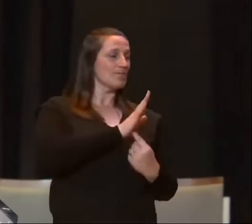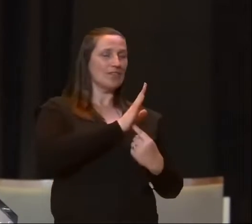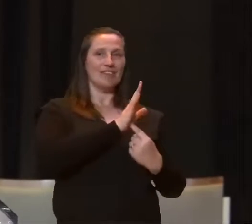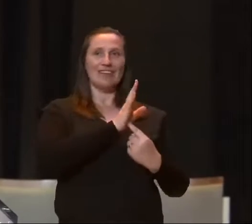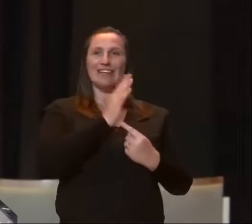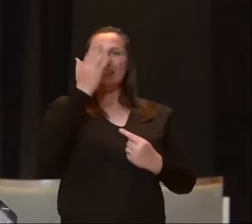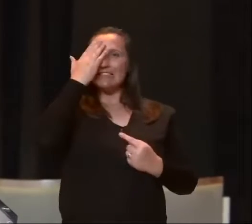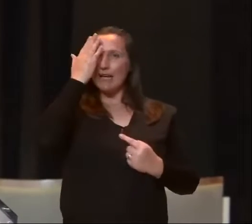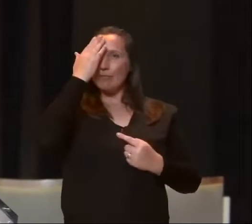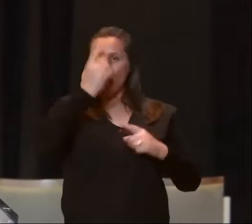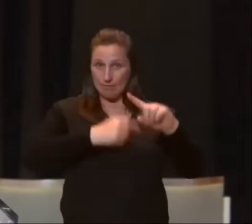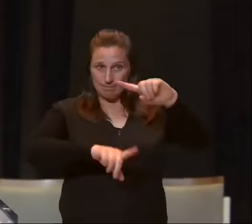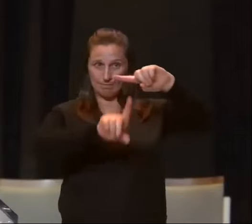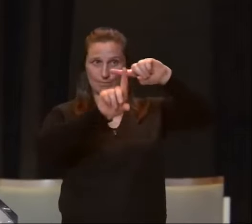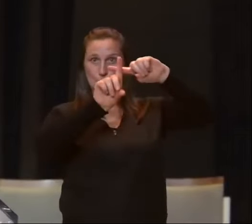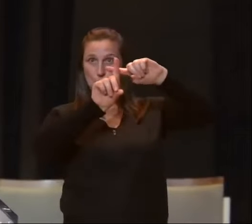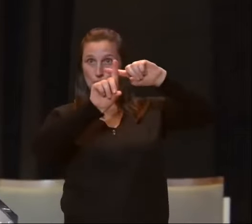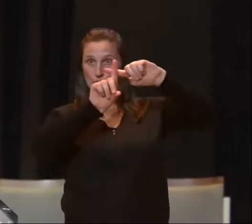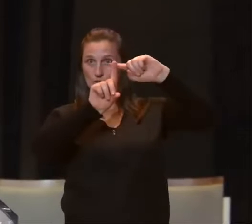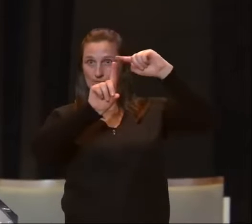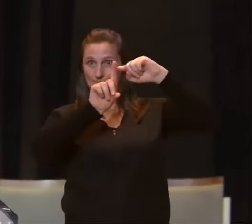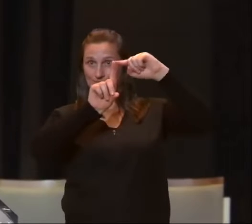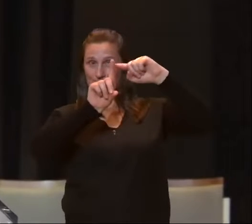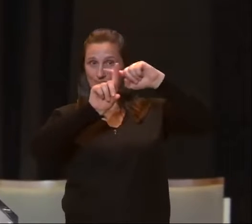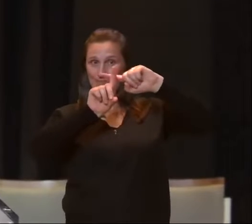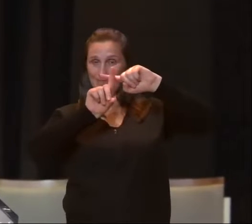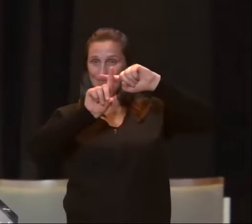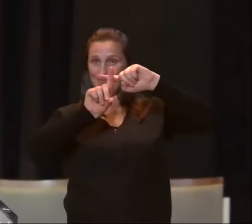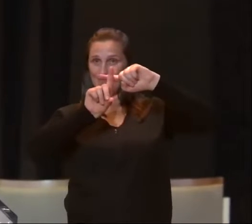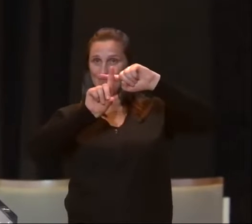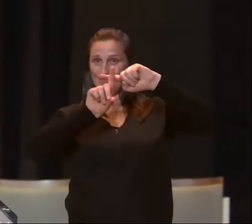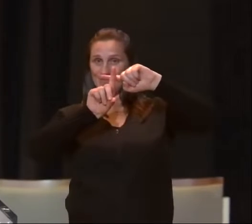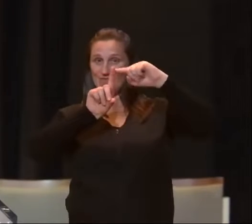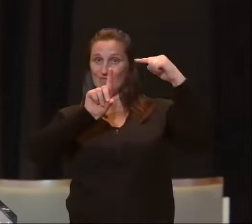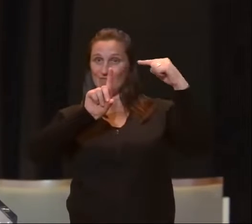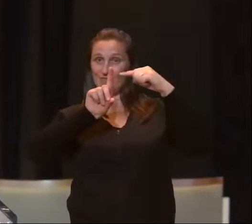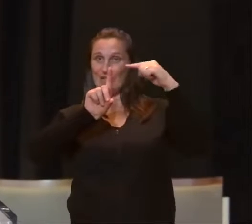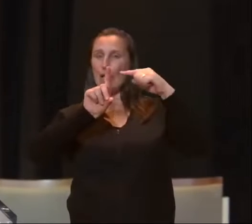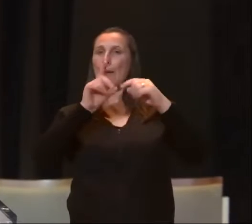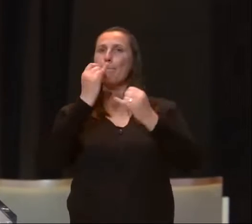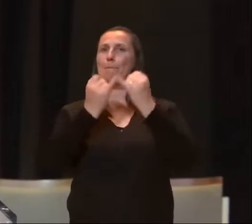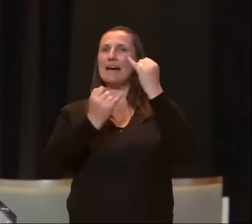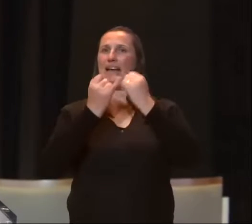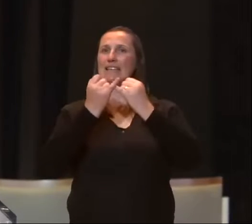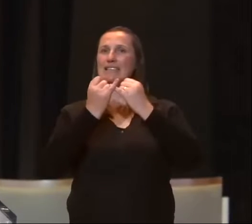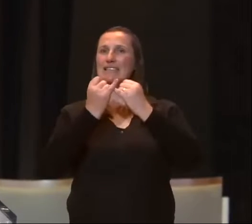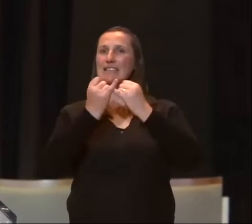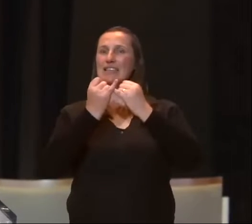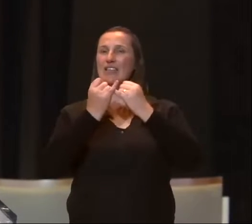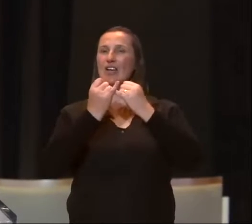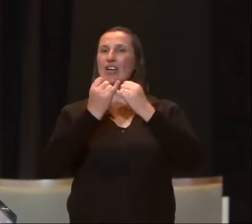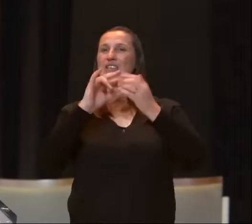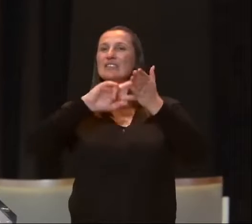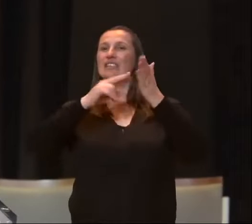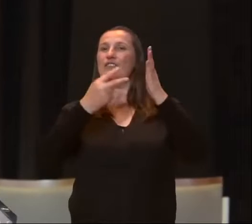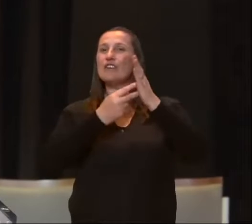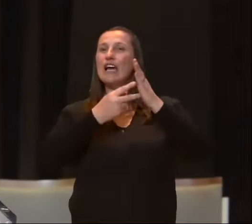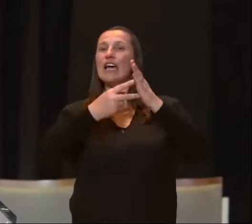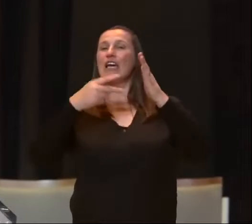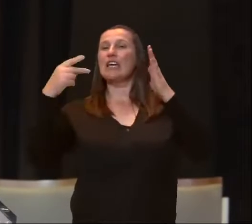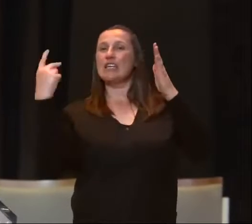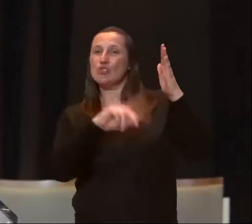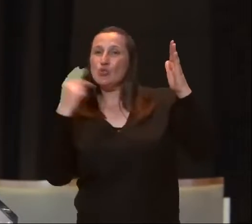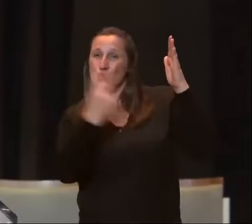exemplo disso. Quando olhamos para a cruz, é uma máquina de tortura a cruz. Mas ela revela